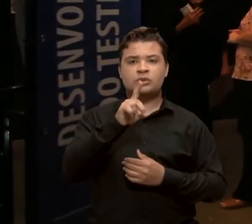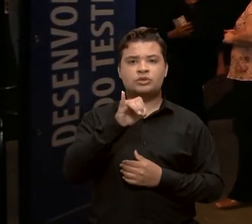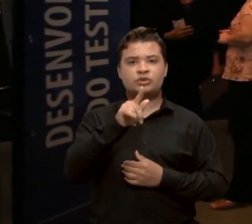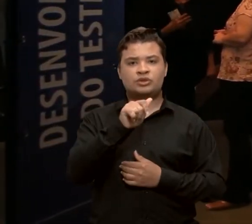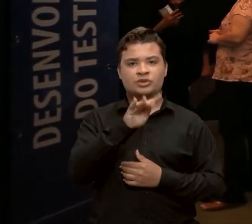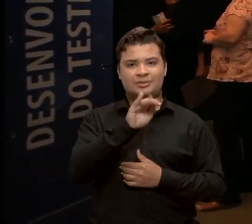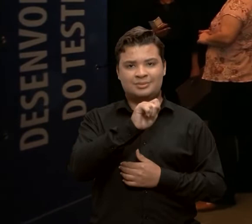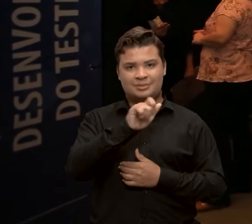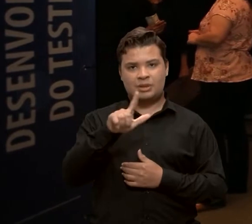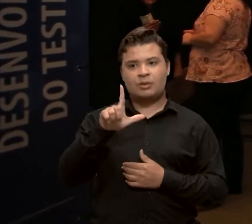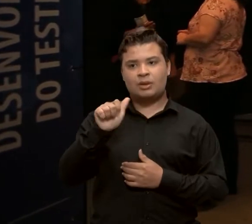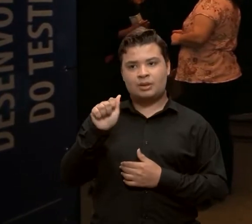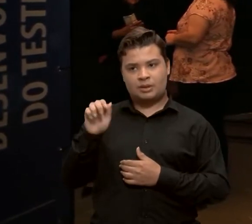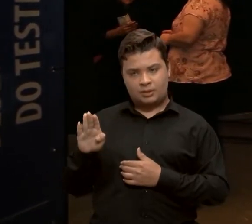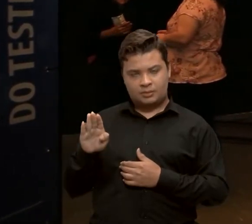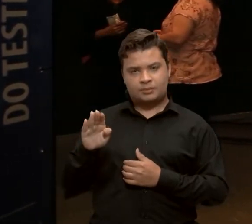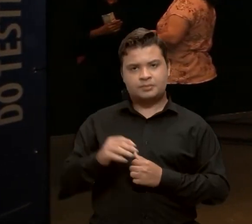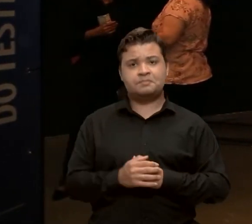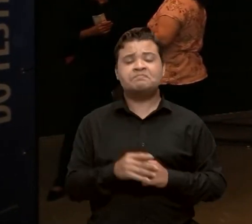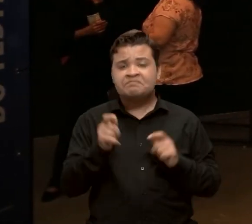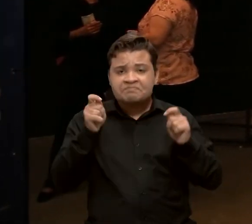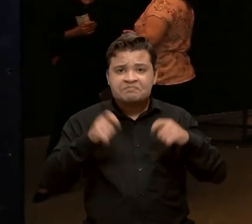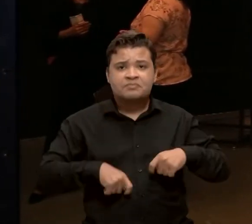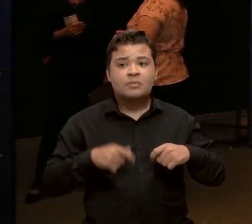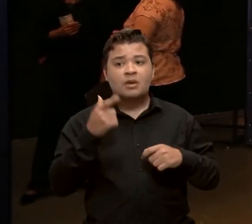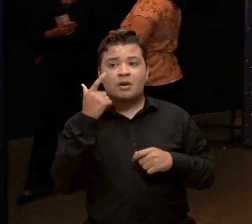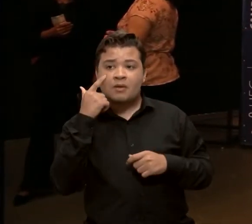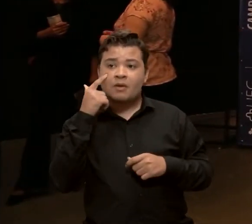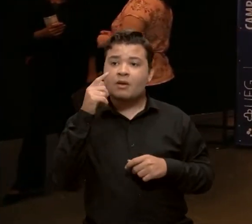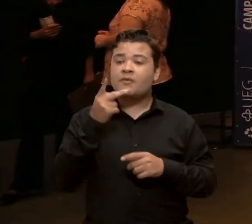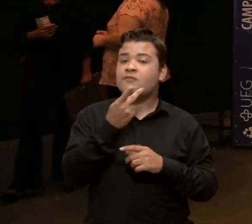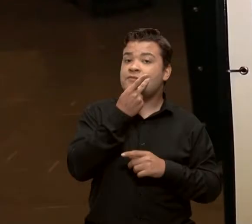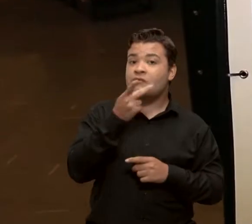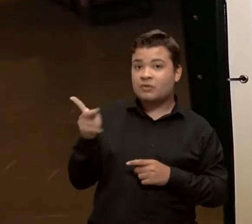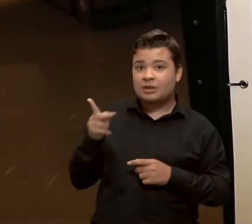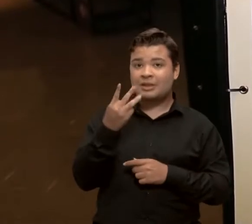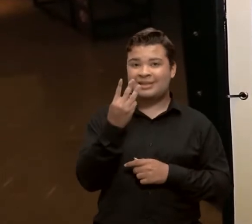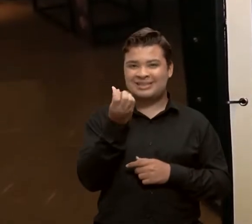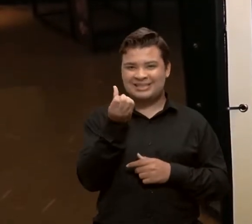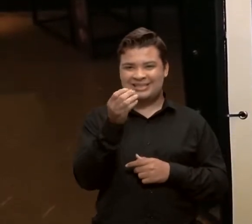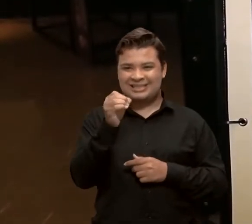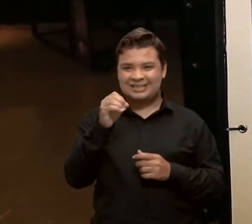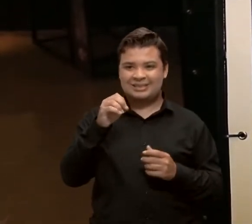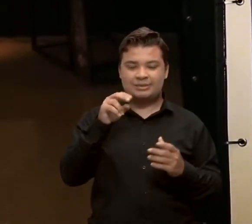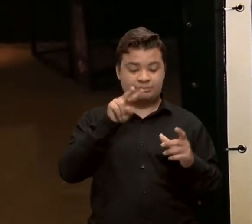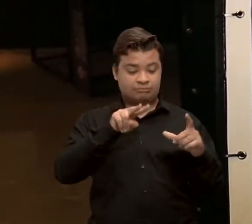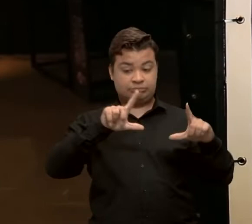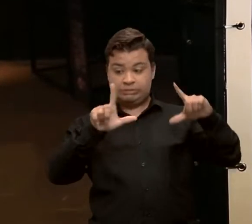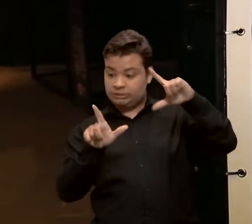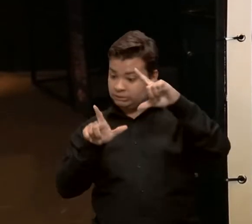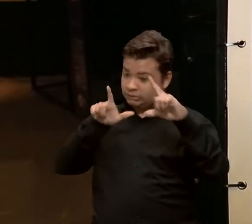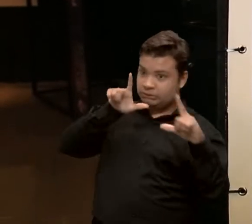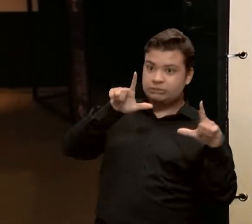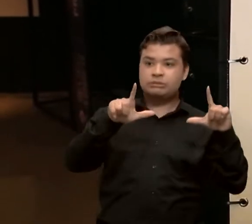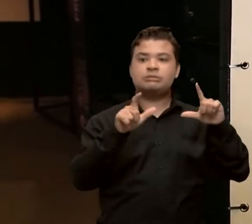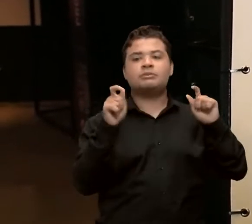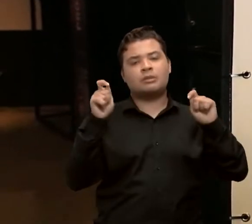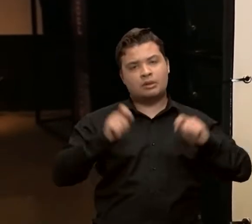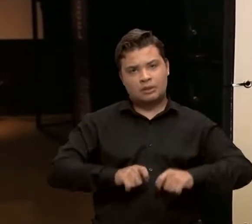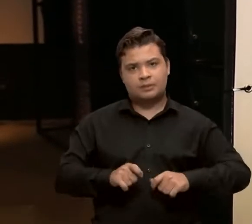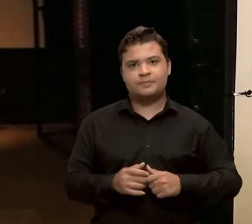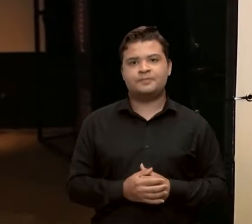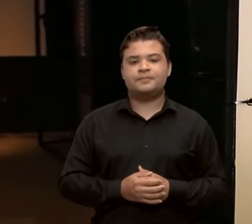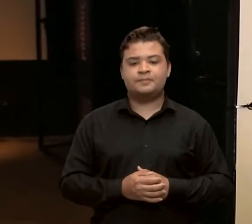Nela é possível fazer um tour 360 graus. Mesmo com uma pouca distância